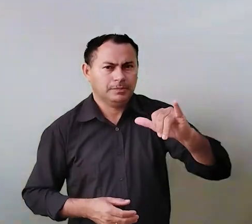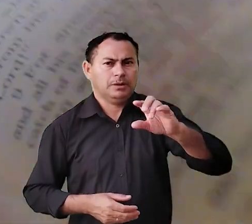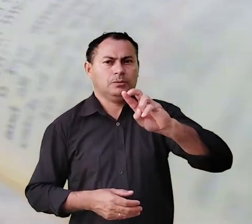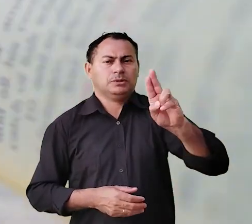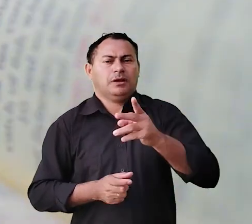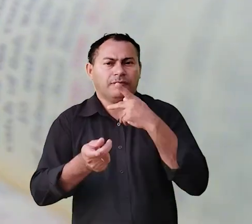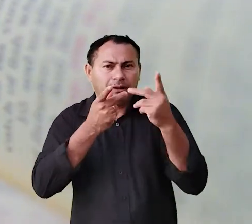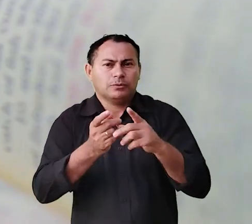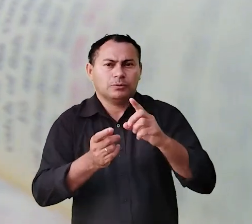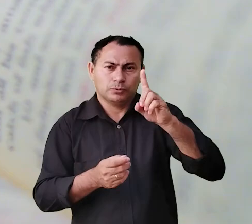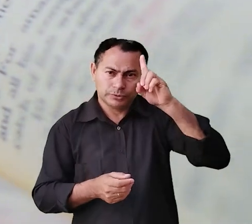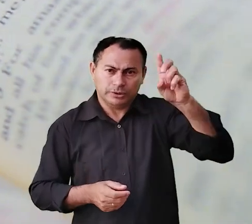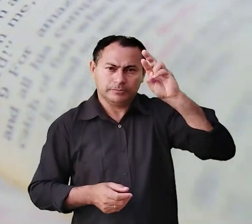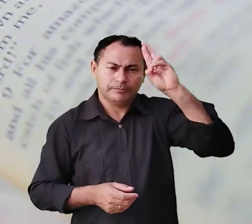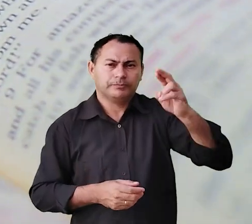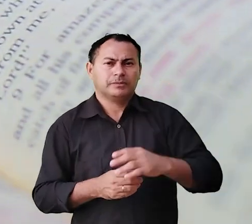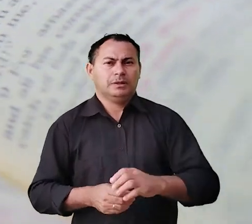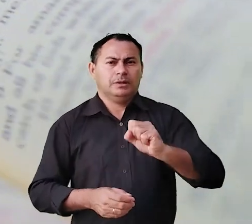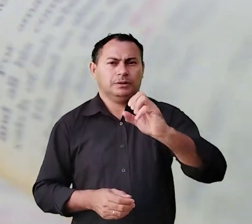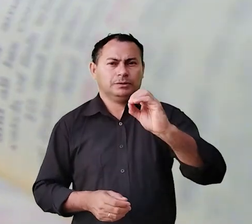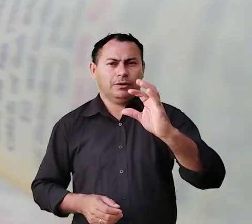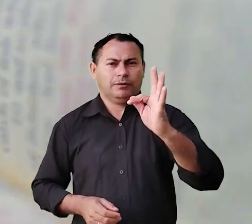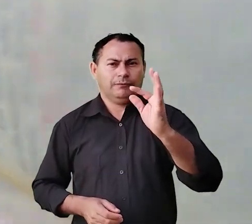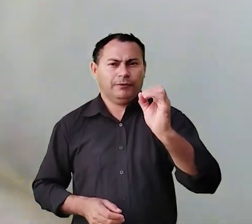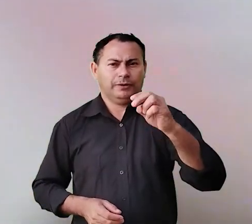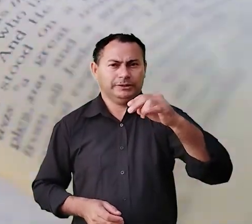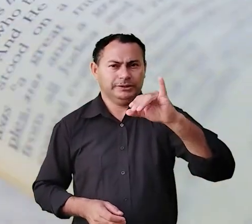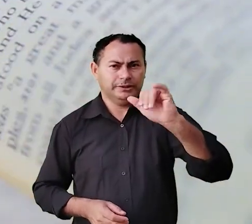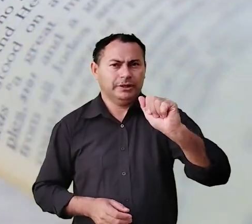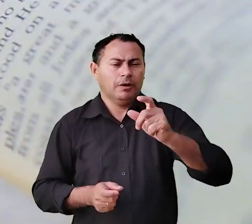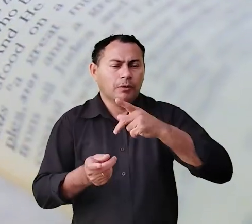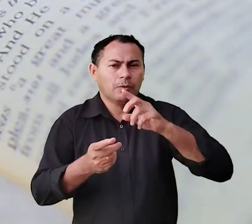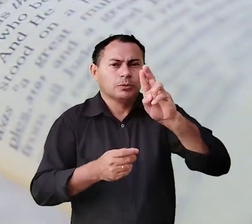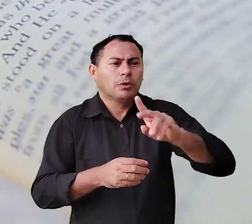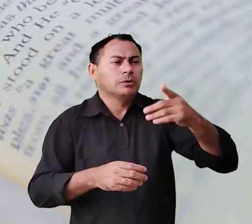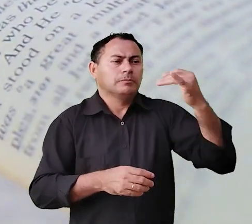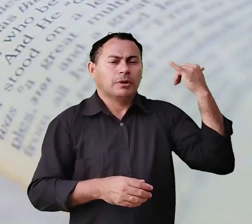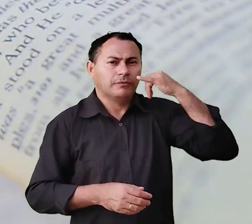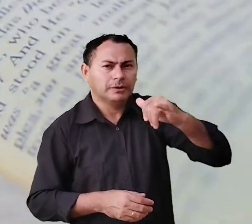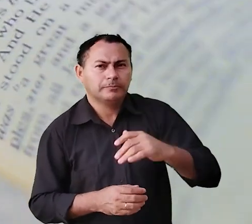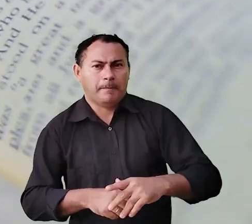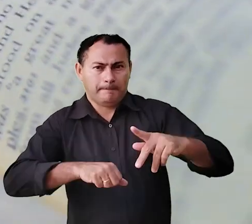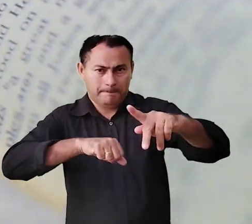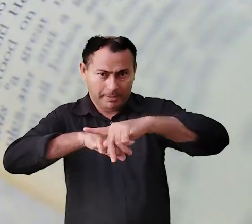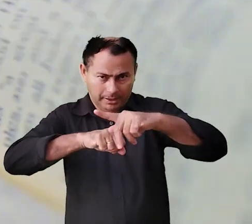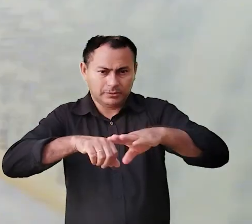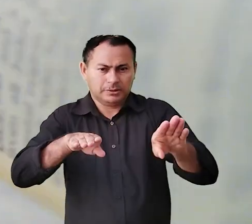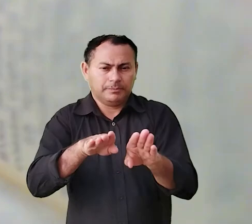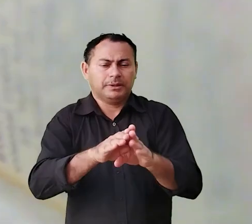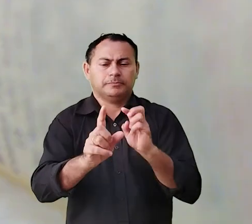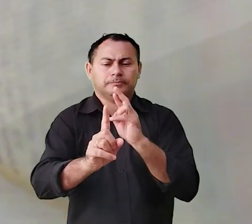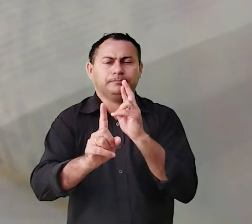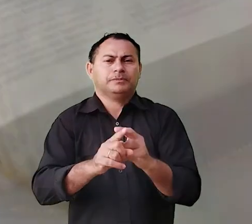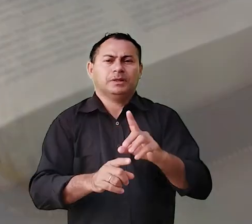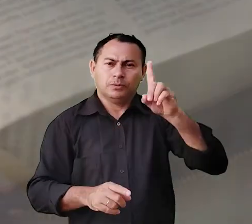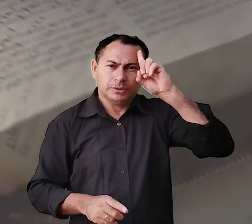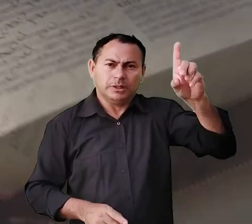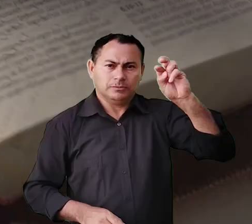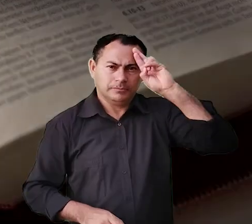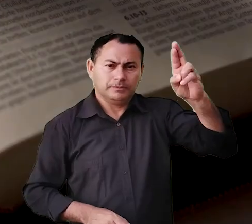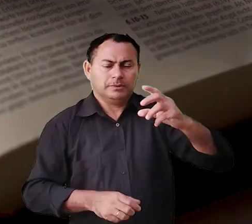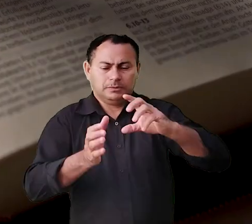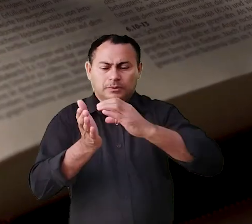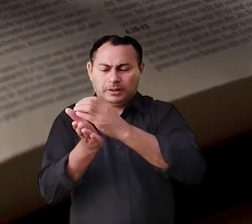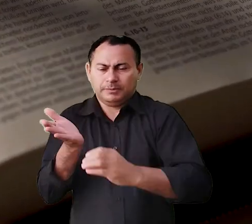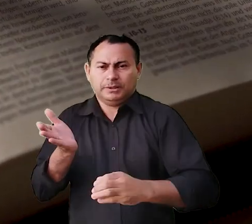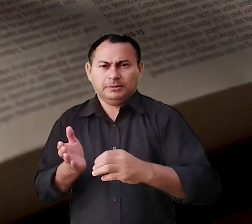profetas usaram esta expressão. Sofonias usou mais do que qualquer outro profeta. Pedro também se referiu ao dia